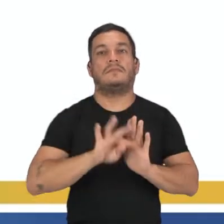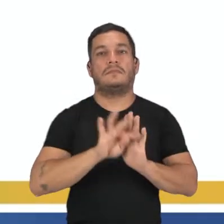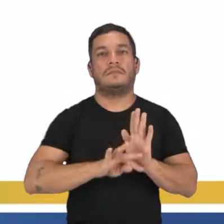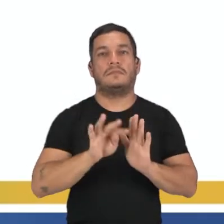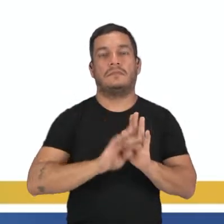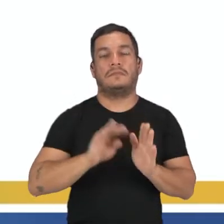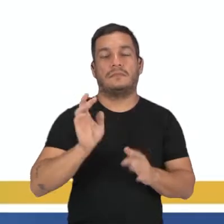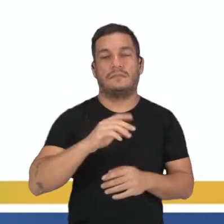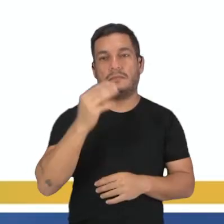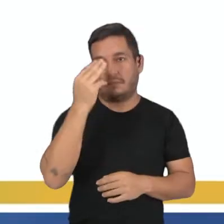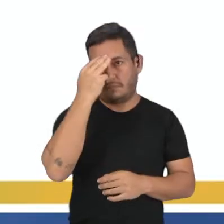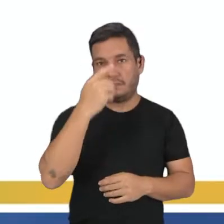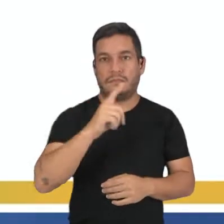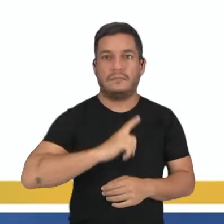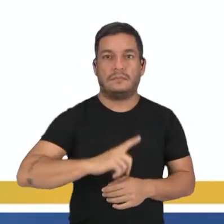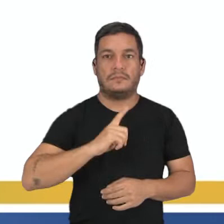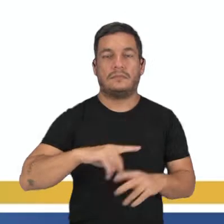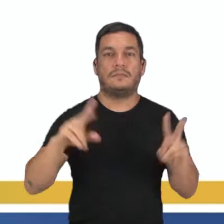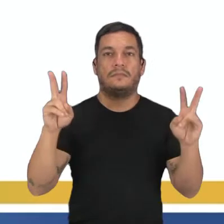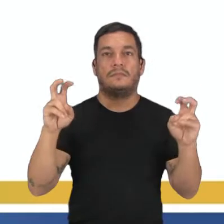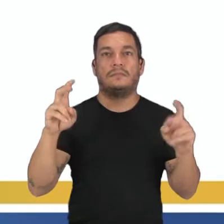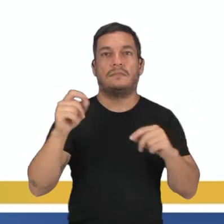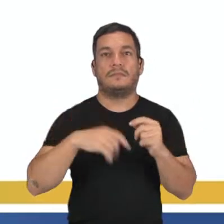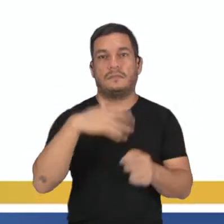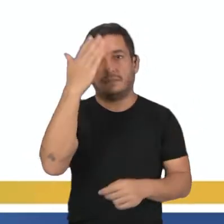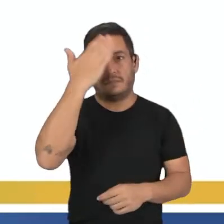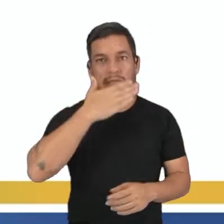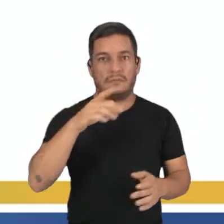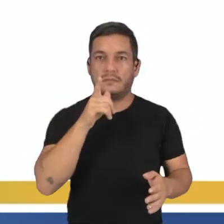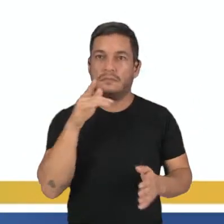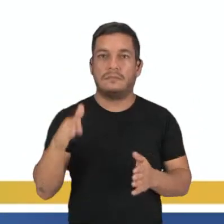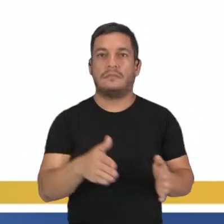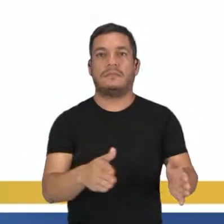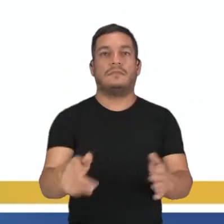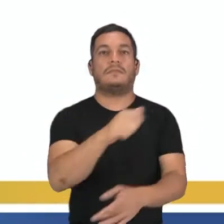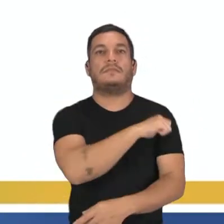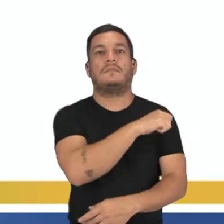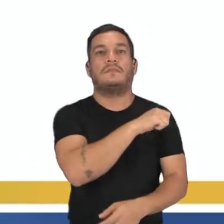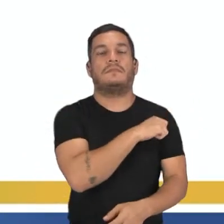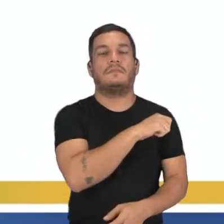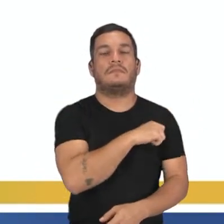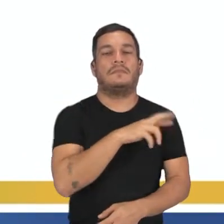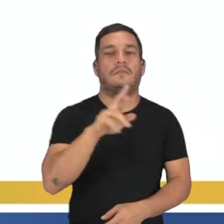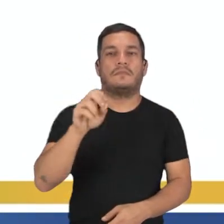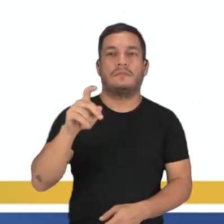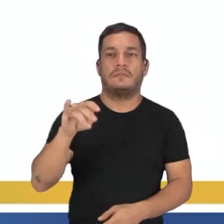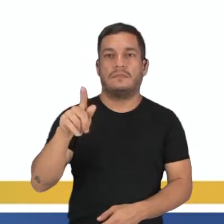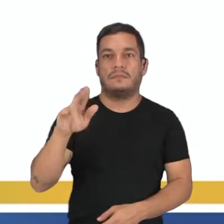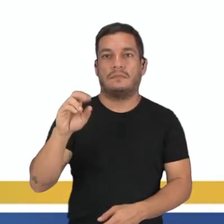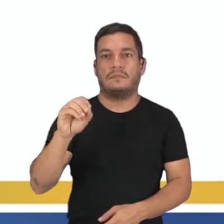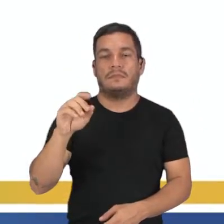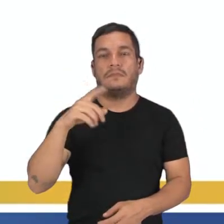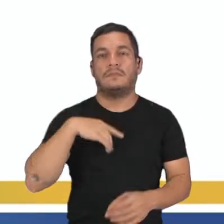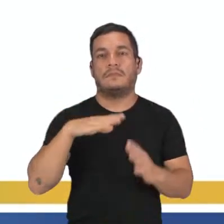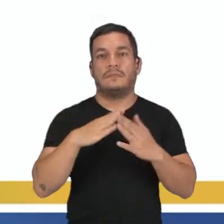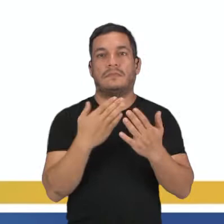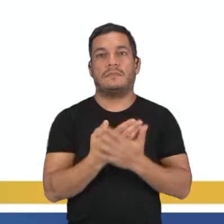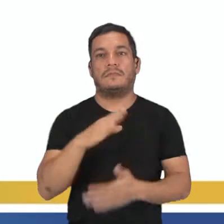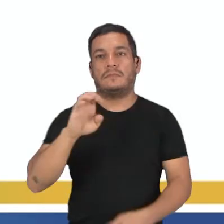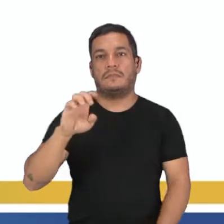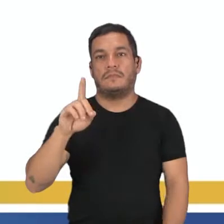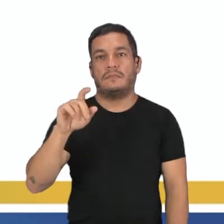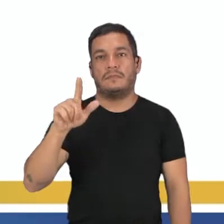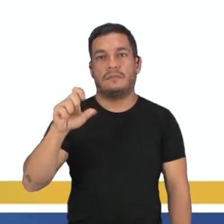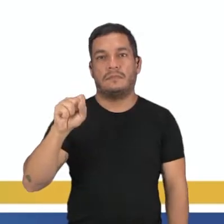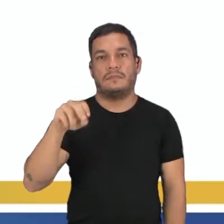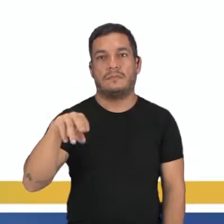texto de memória literária que tem por título de frente para o rio do aluno Rodrigo Veras da Silva lá da escola Edilson